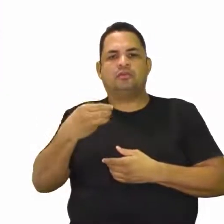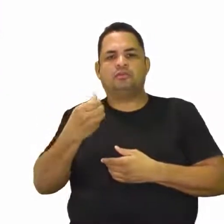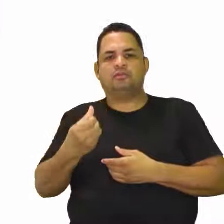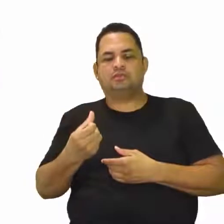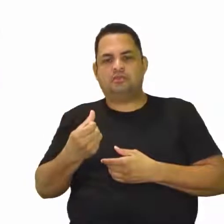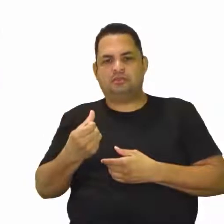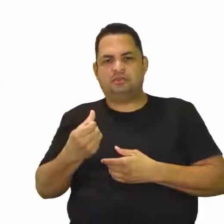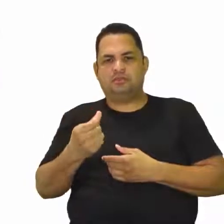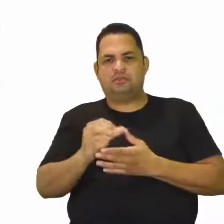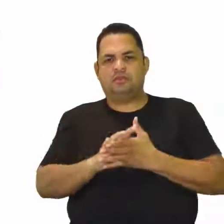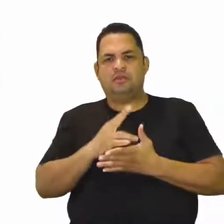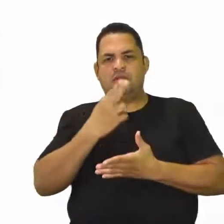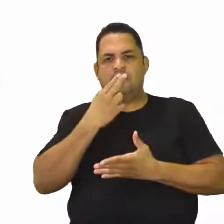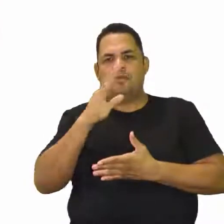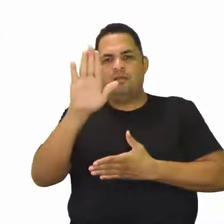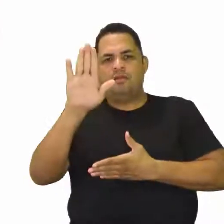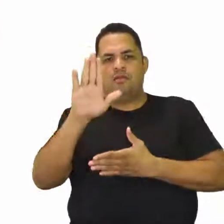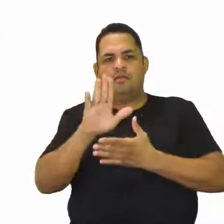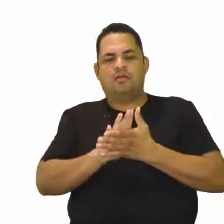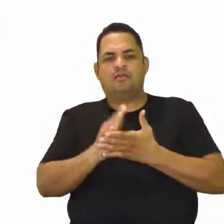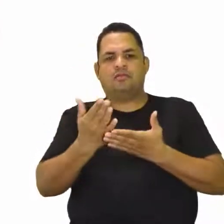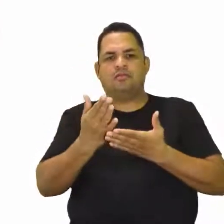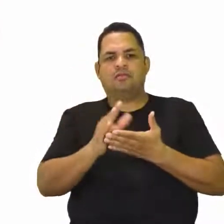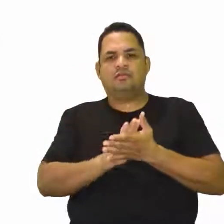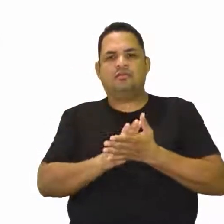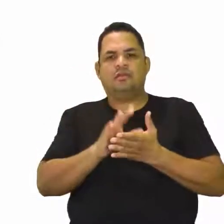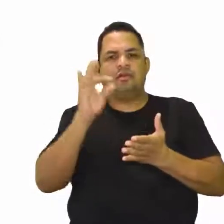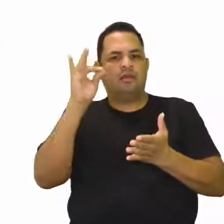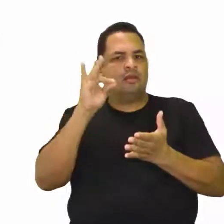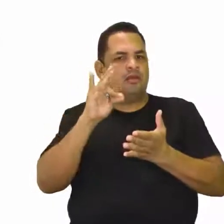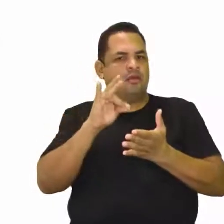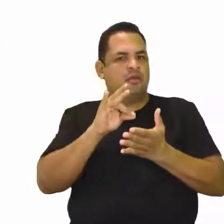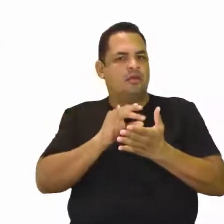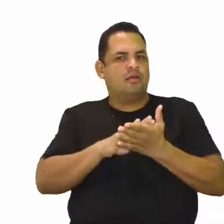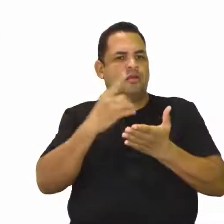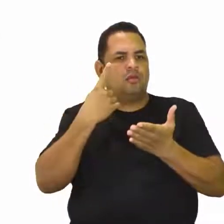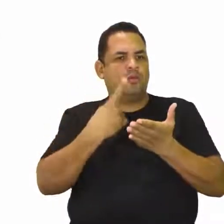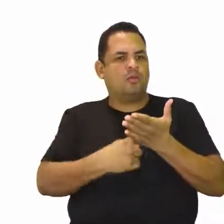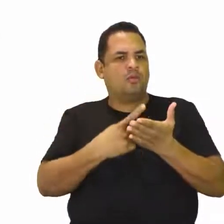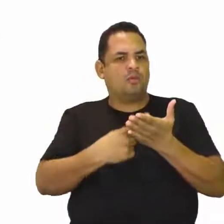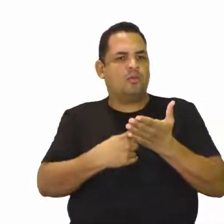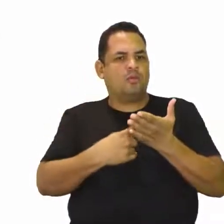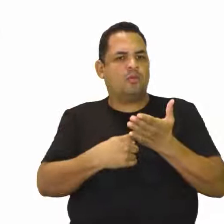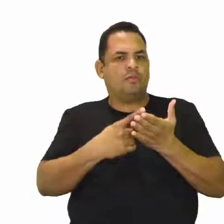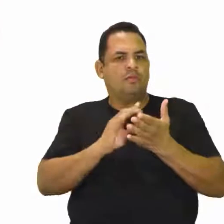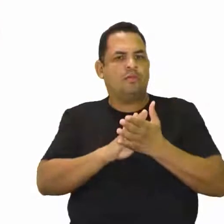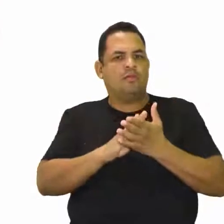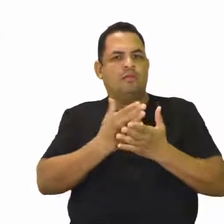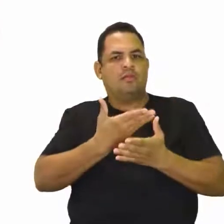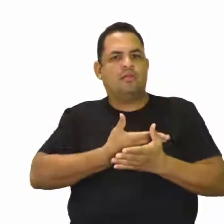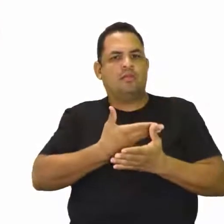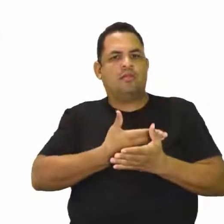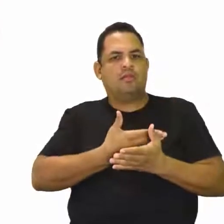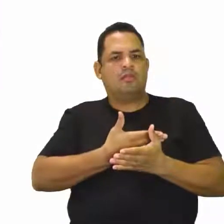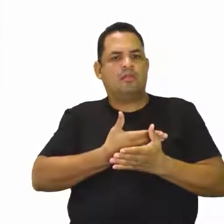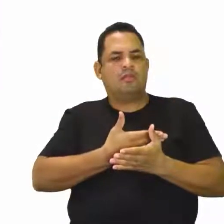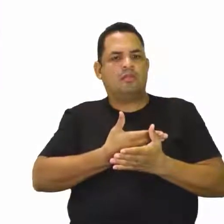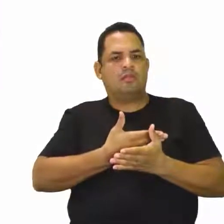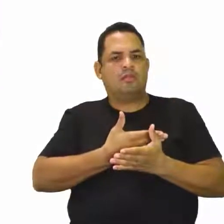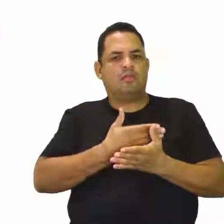vejam, Adolf Hitler, ele vai firmar, olha aí, o pacto de